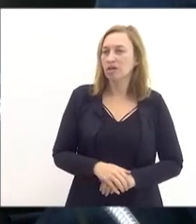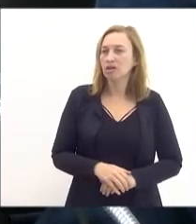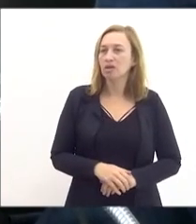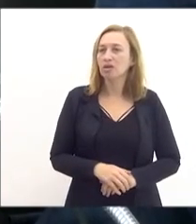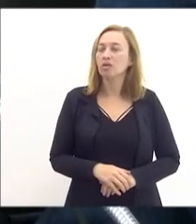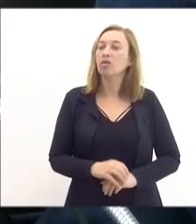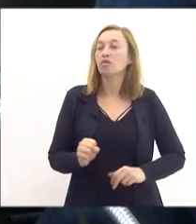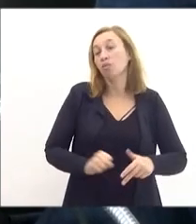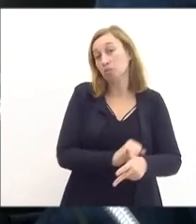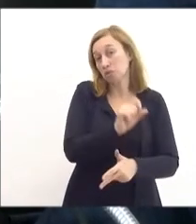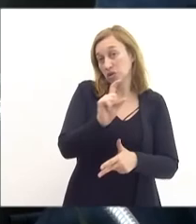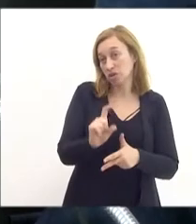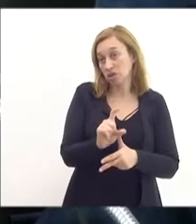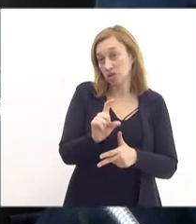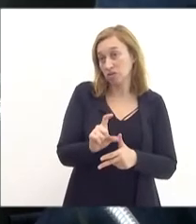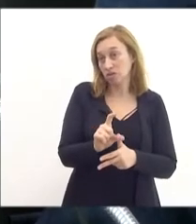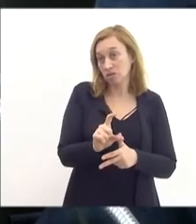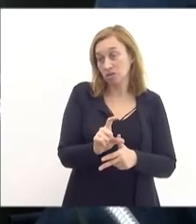Poder Executivo